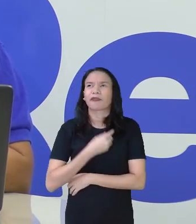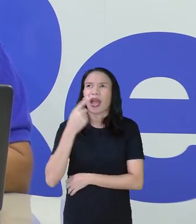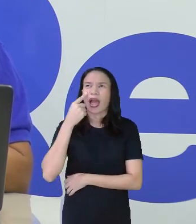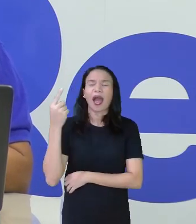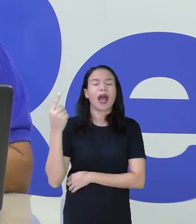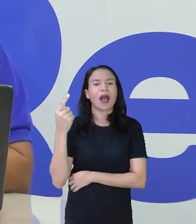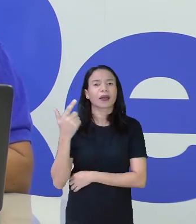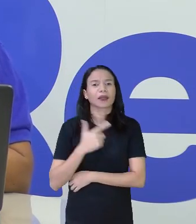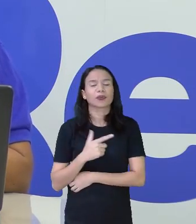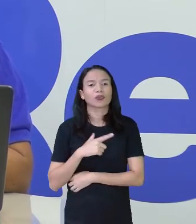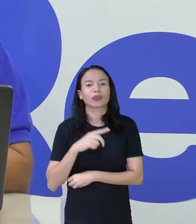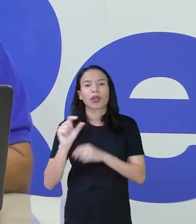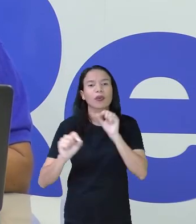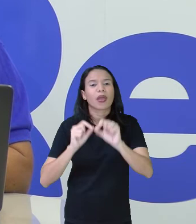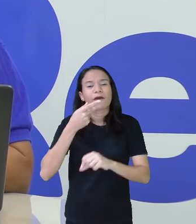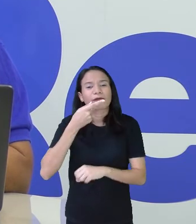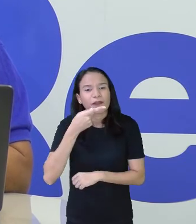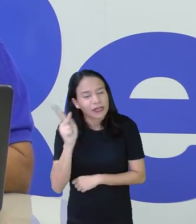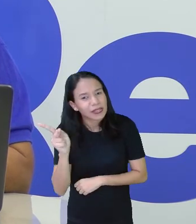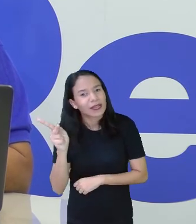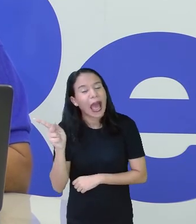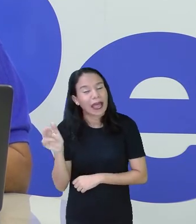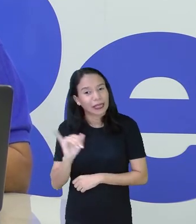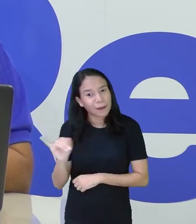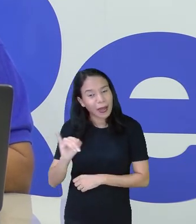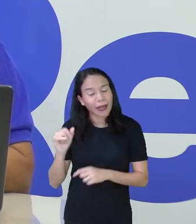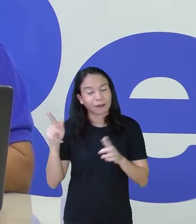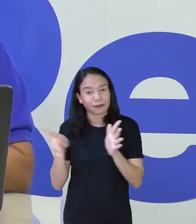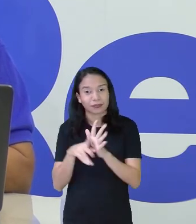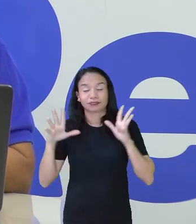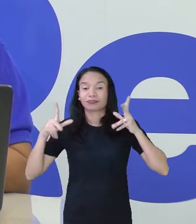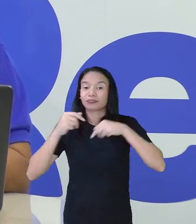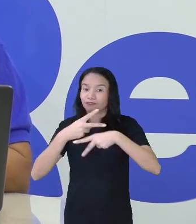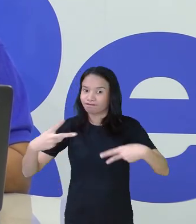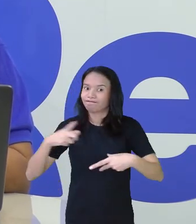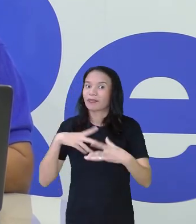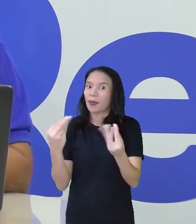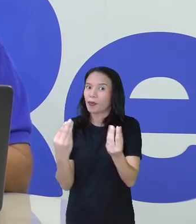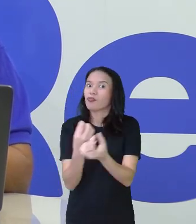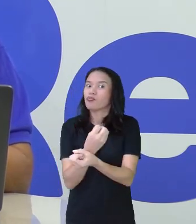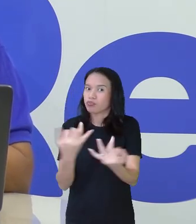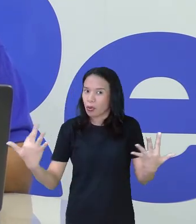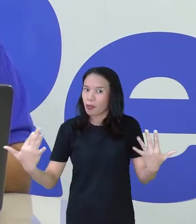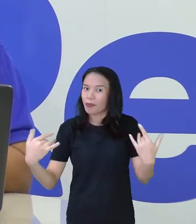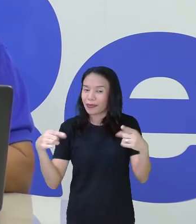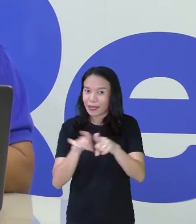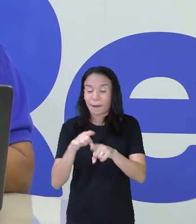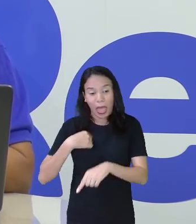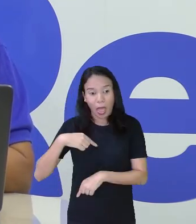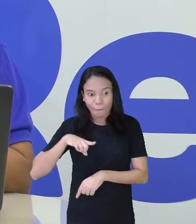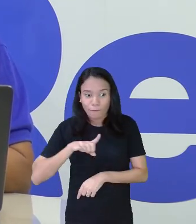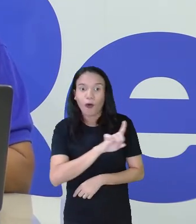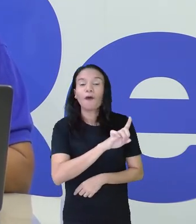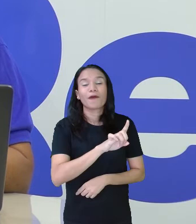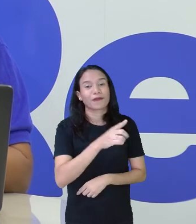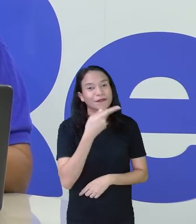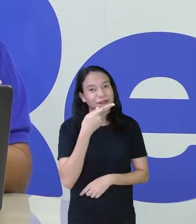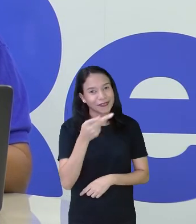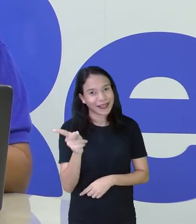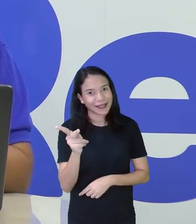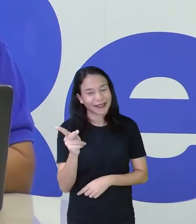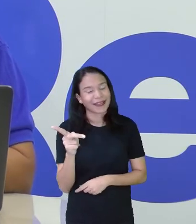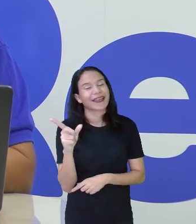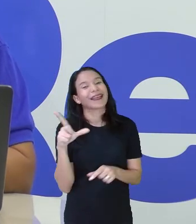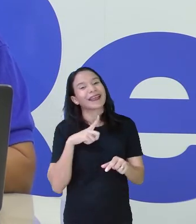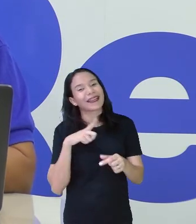não está havendo mais visitações em Itamaracá para esses animais, mas tinha bastante, e inclusive eu fui lá visitar.